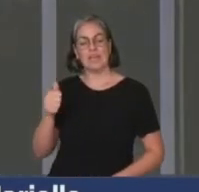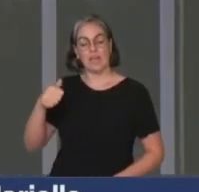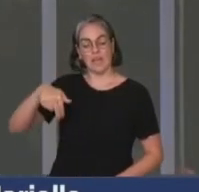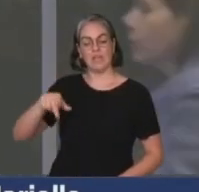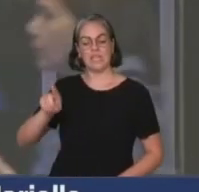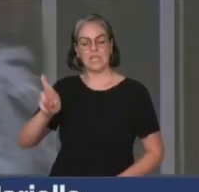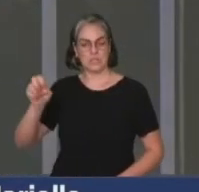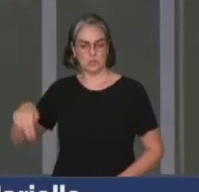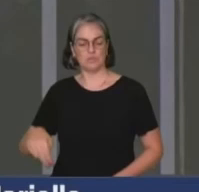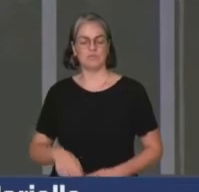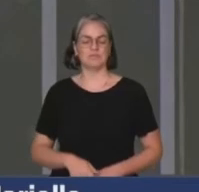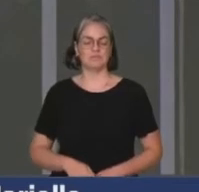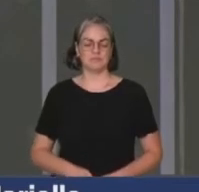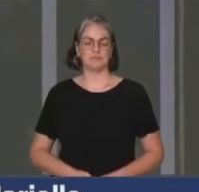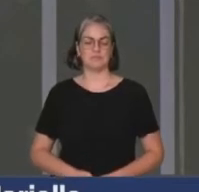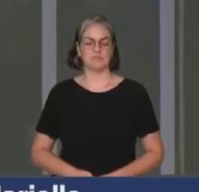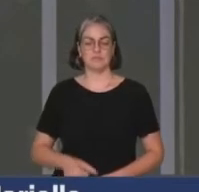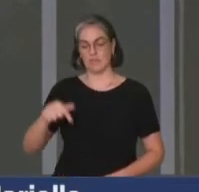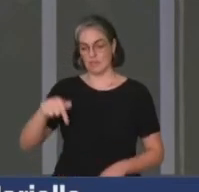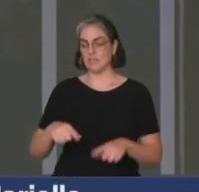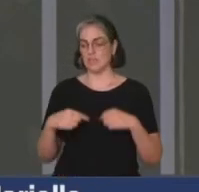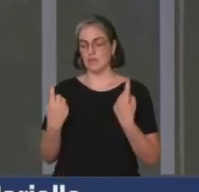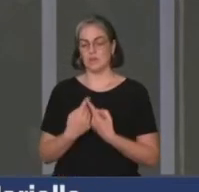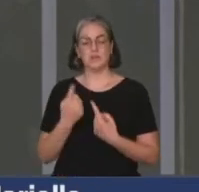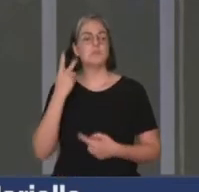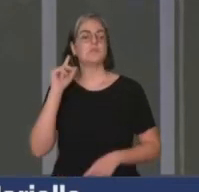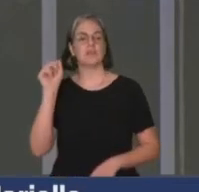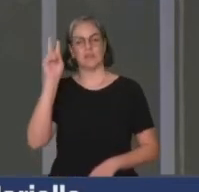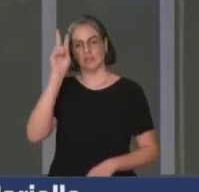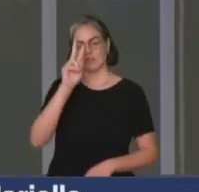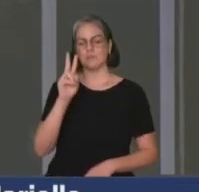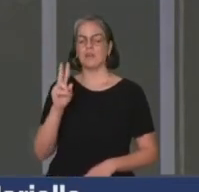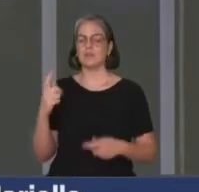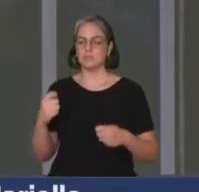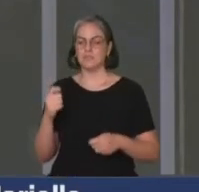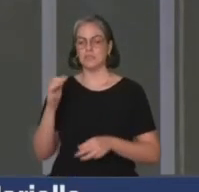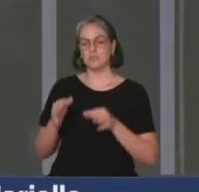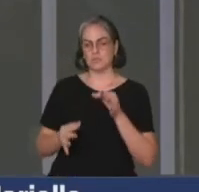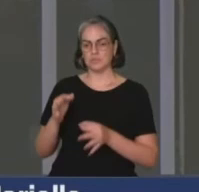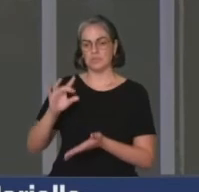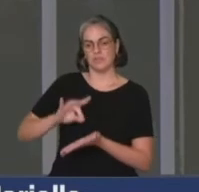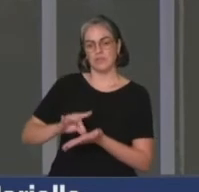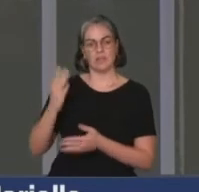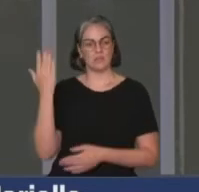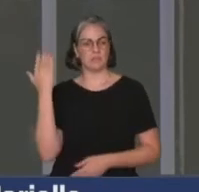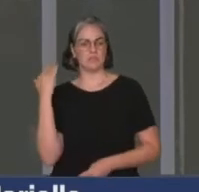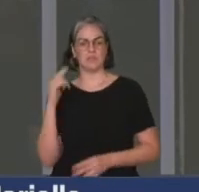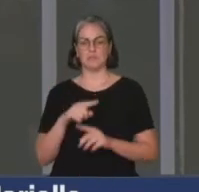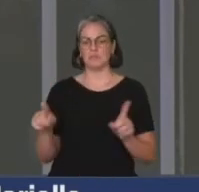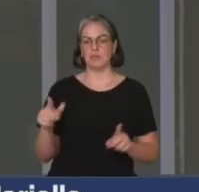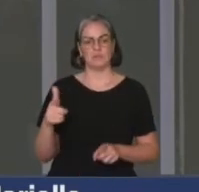essa é para falar sobre a busca de memória, verdade e justiça que esse país não faz. Não